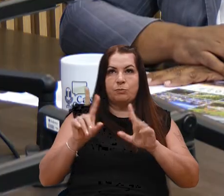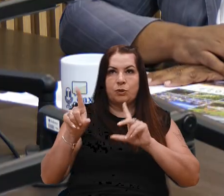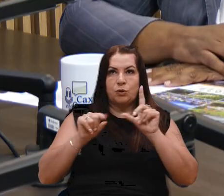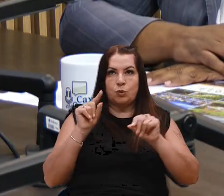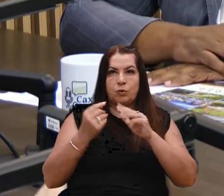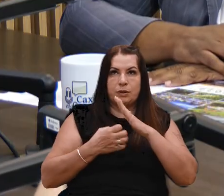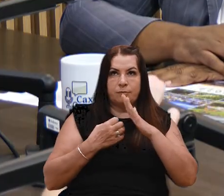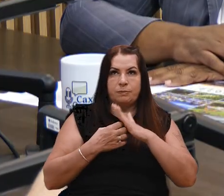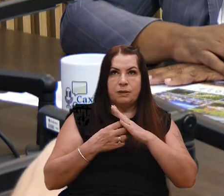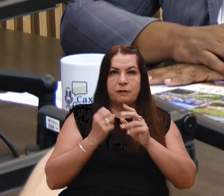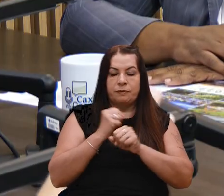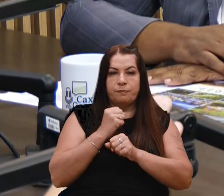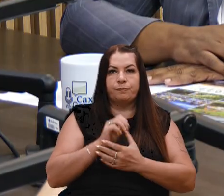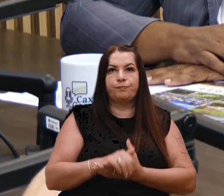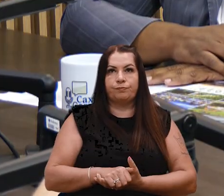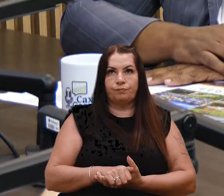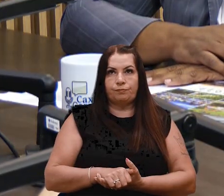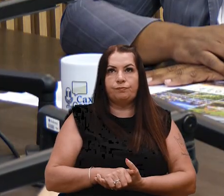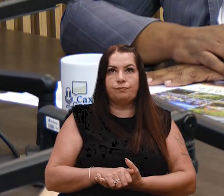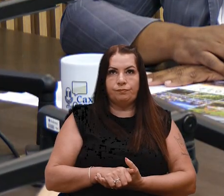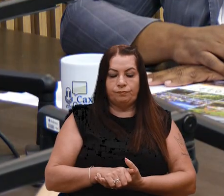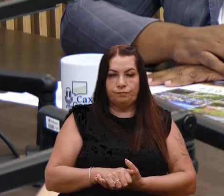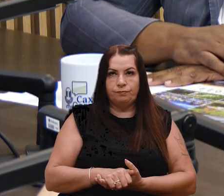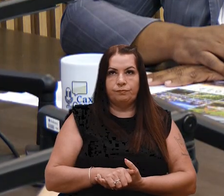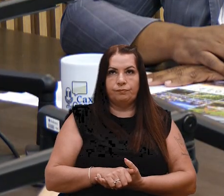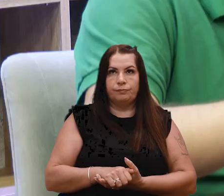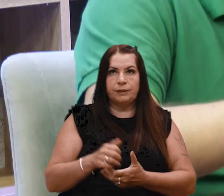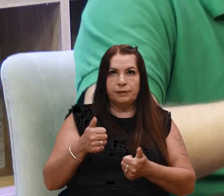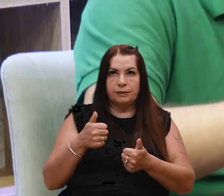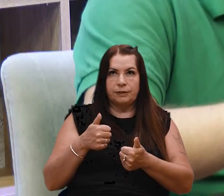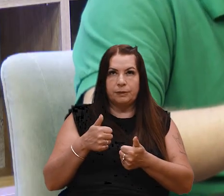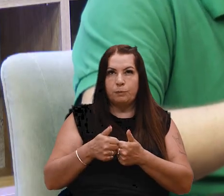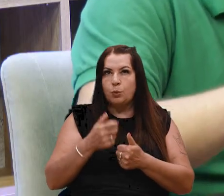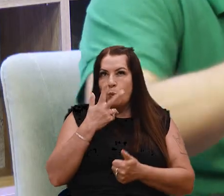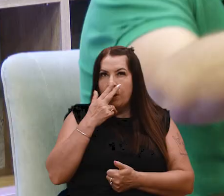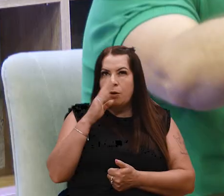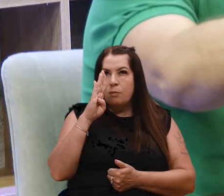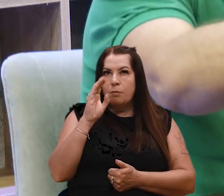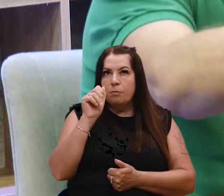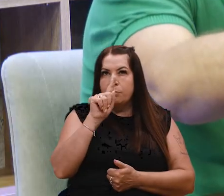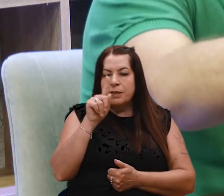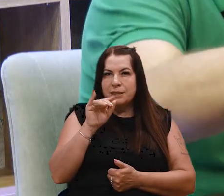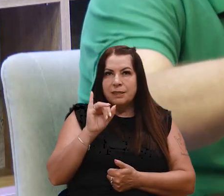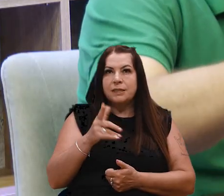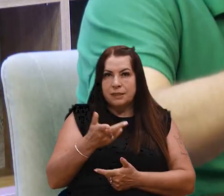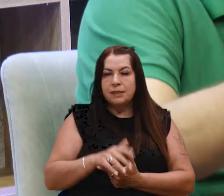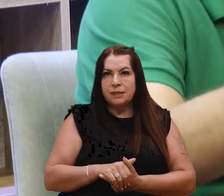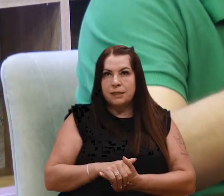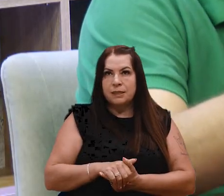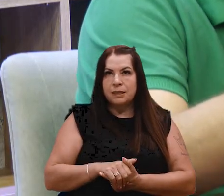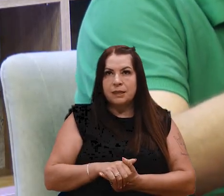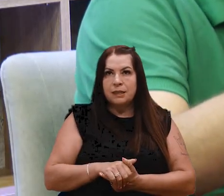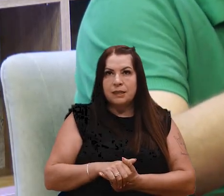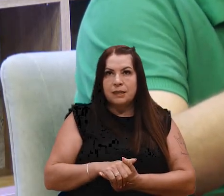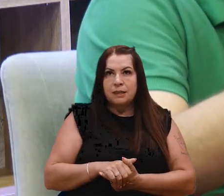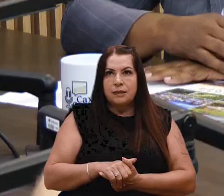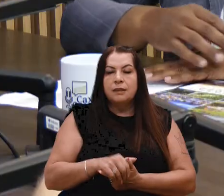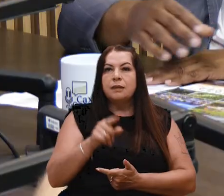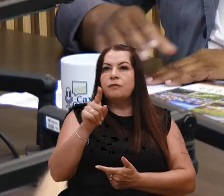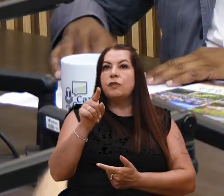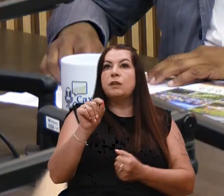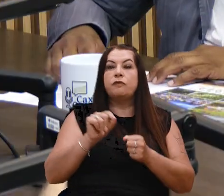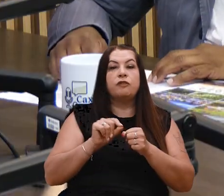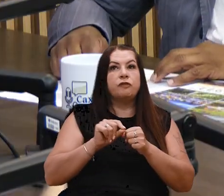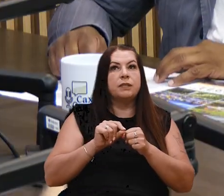empresa que vai fazer a obra. Moldes viaduto da Bazei? Não, que foi repassado, né? Não, o viaduto da Bazei foi